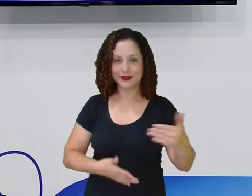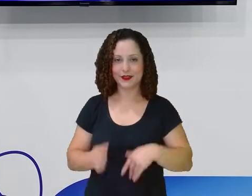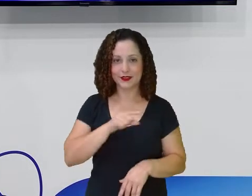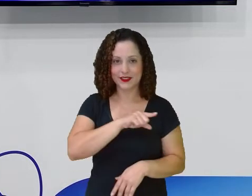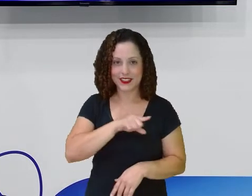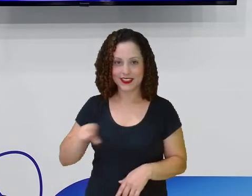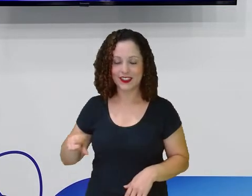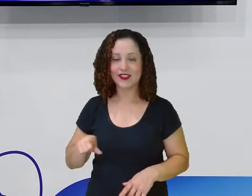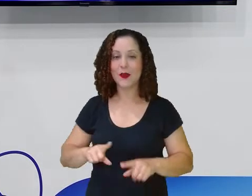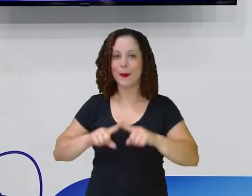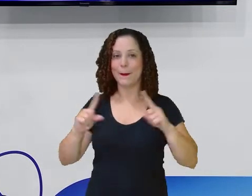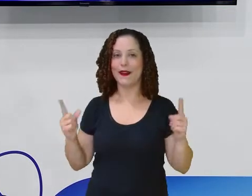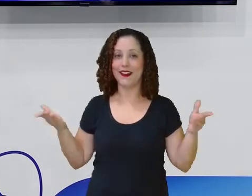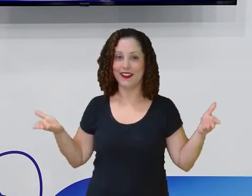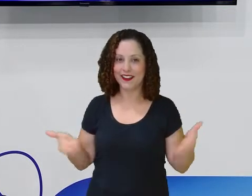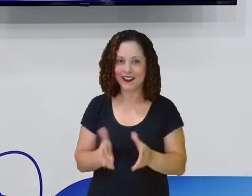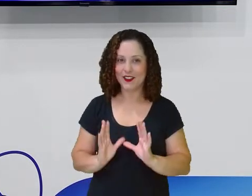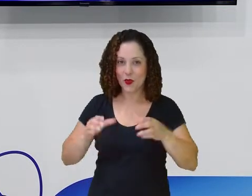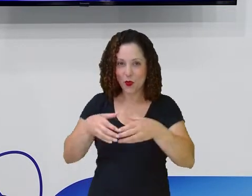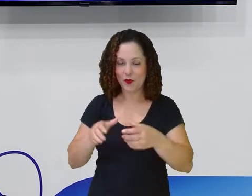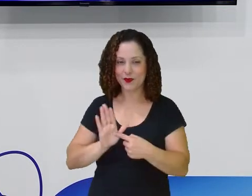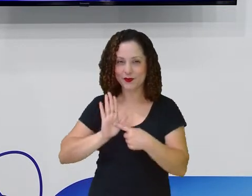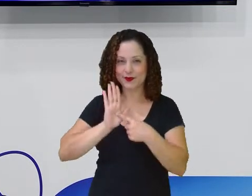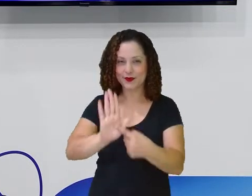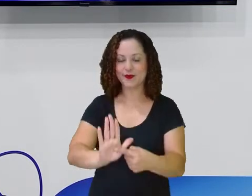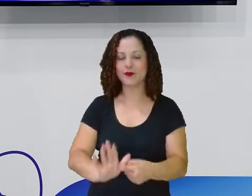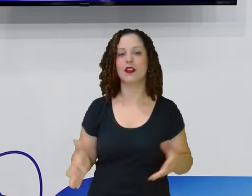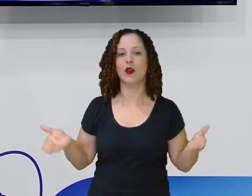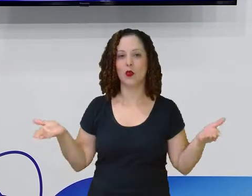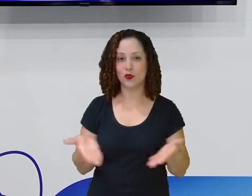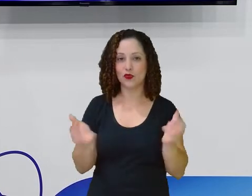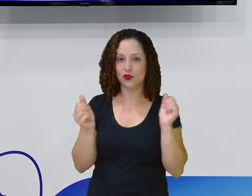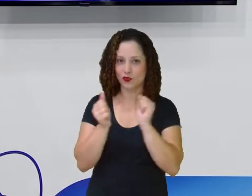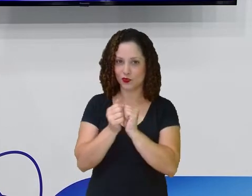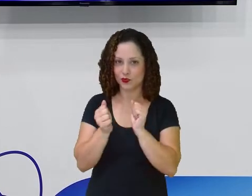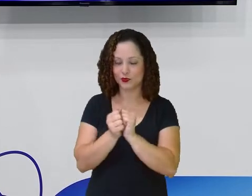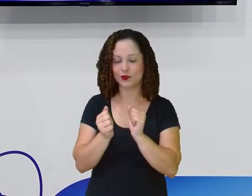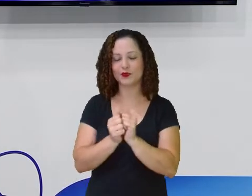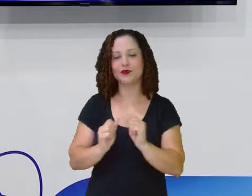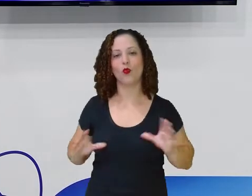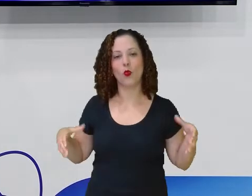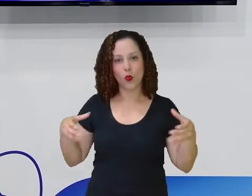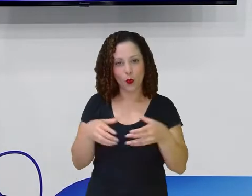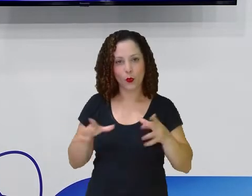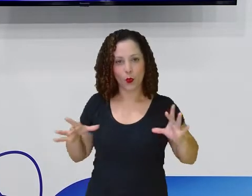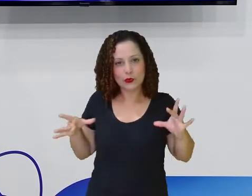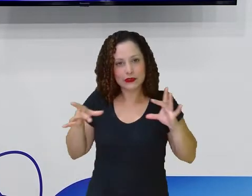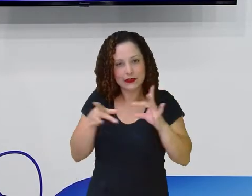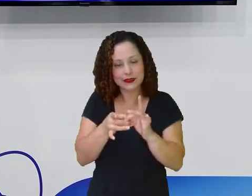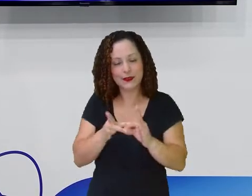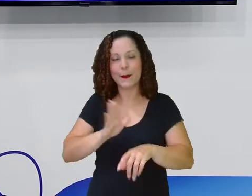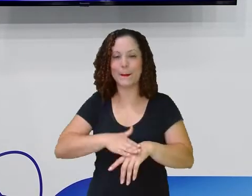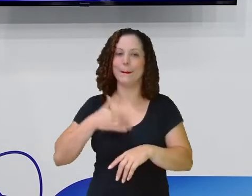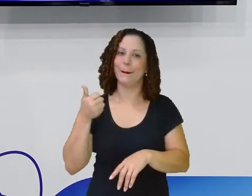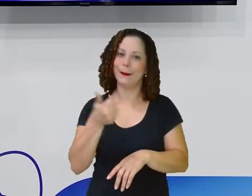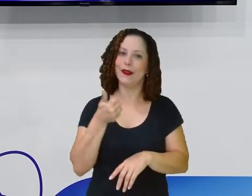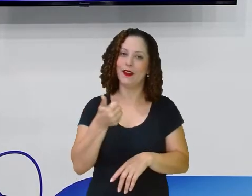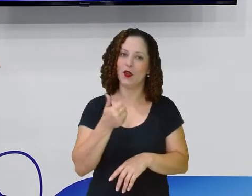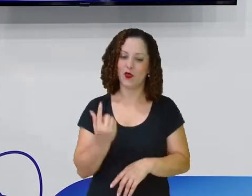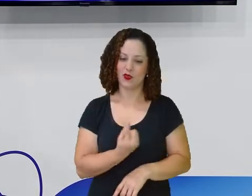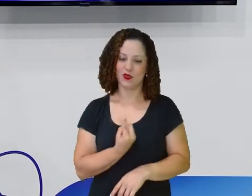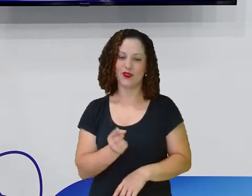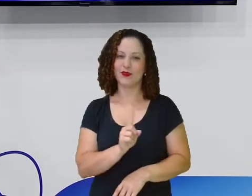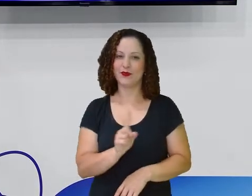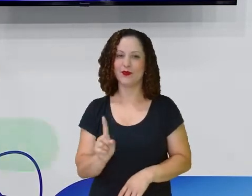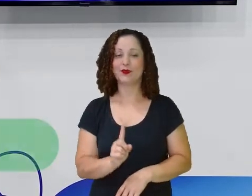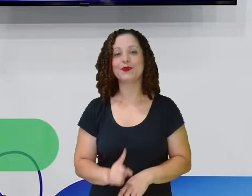deixa eu apresentar aqui a equipe que está trabalhando comigo, porque vocês sabem, né? Trabalhar em equipe sempre é melhor do que trabalhar sozinho.